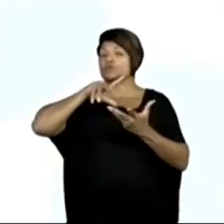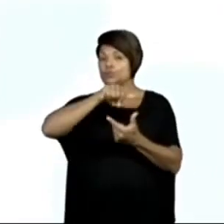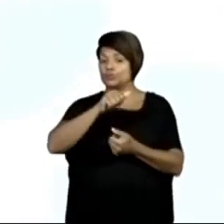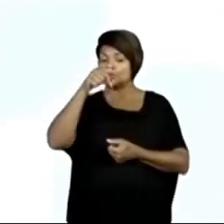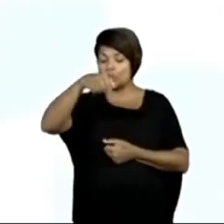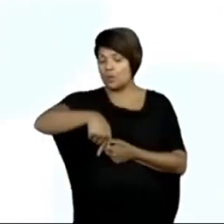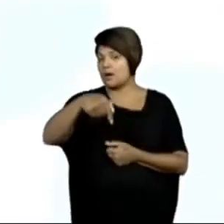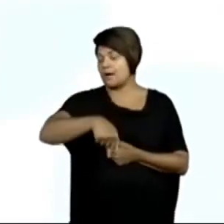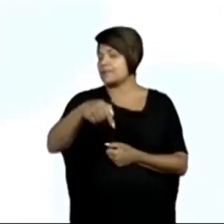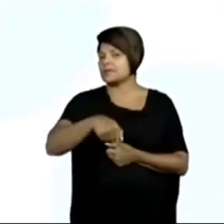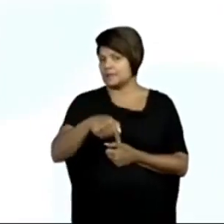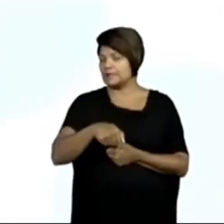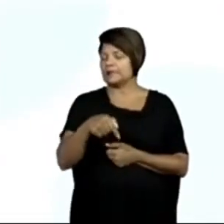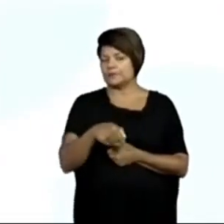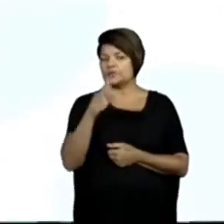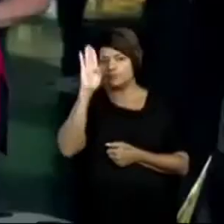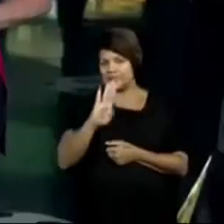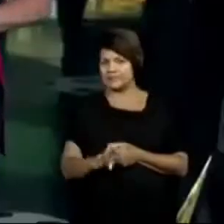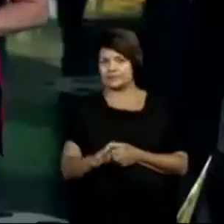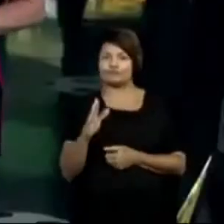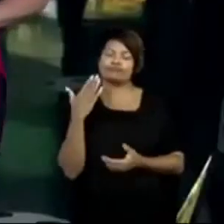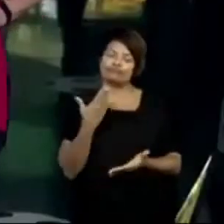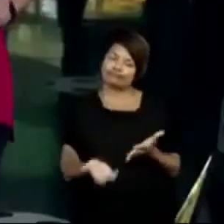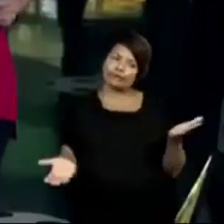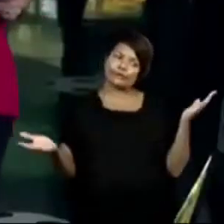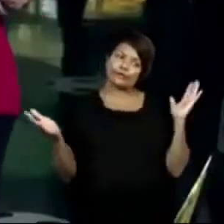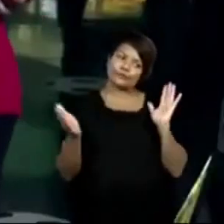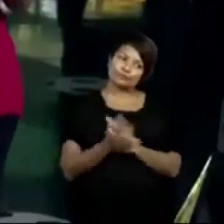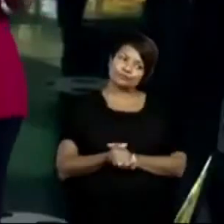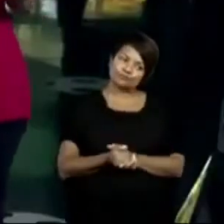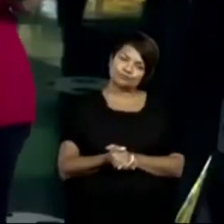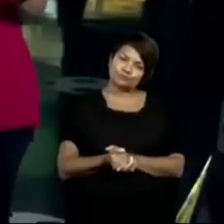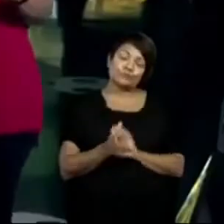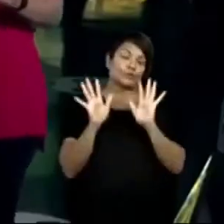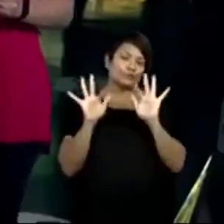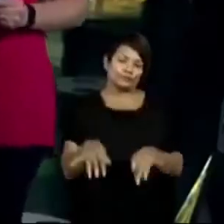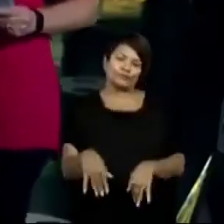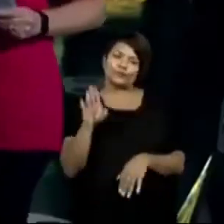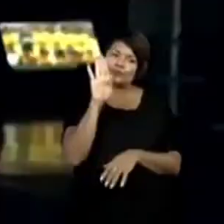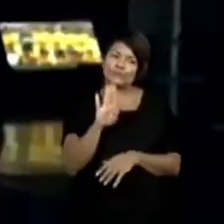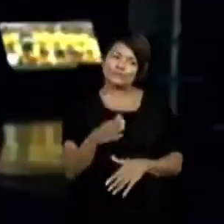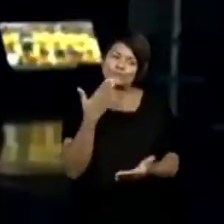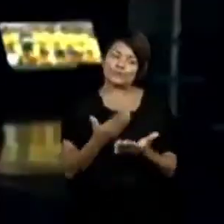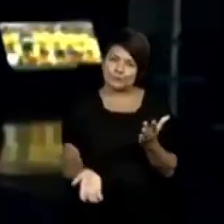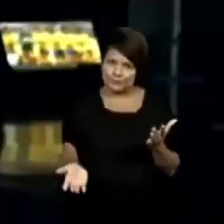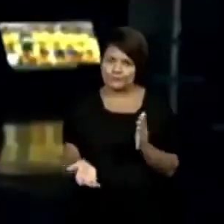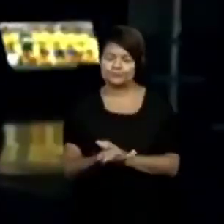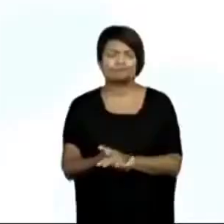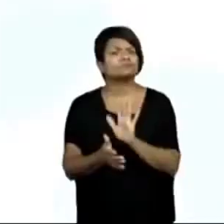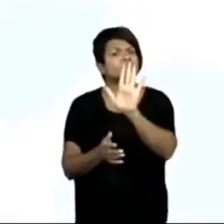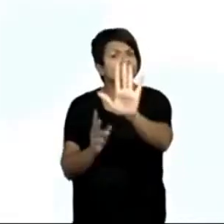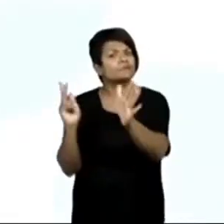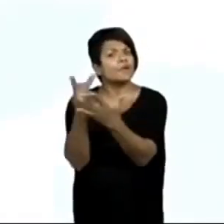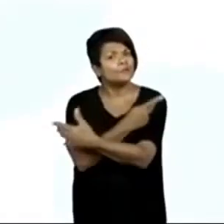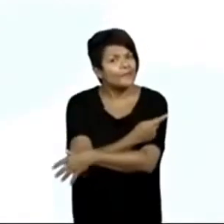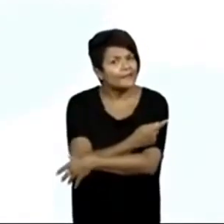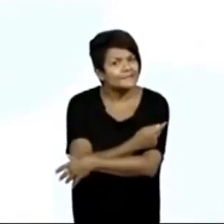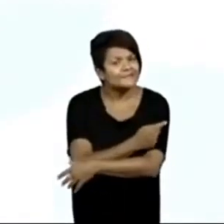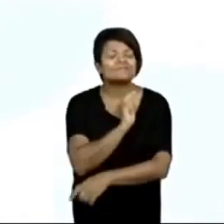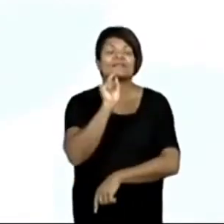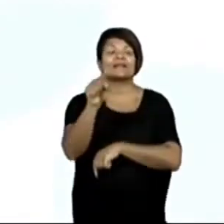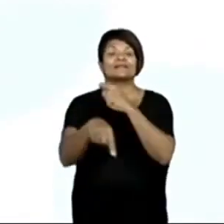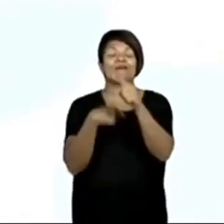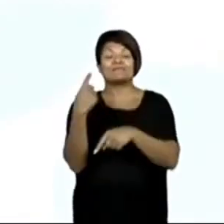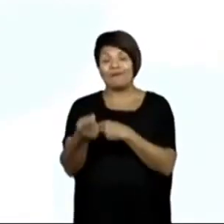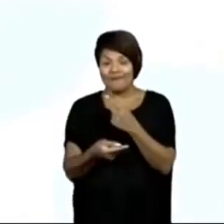nosso país, e aí tivemos uma derrota, não foi? Isso mesmo, na final o Brasil perdeu. Mas acontece, e aí fomos para a